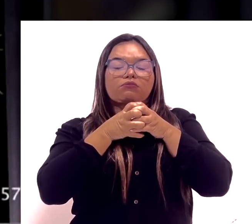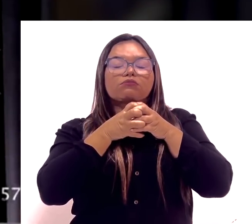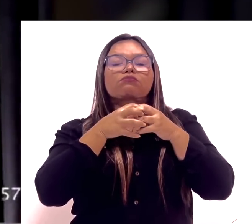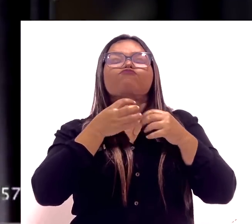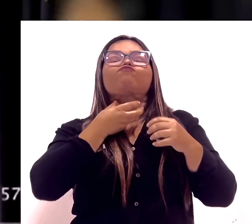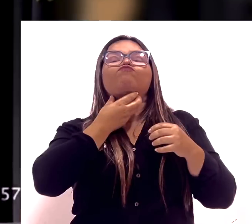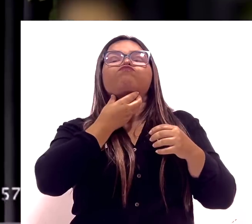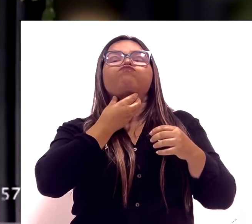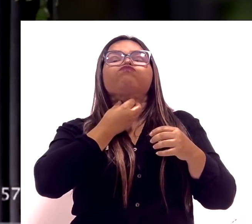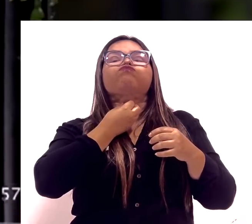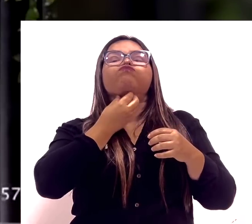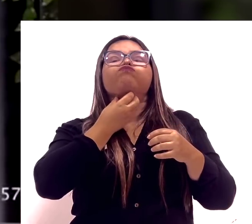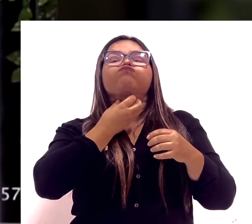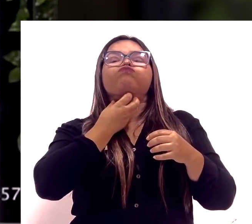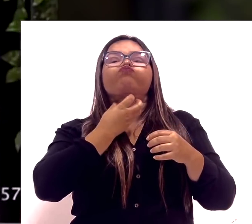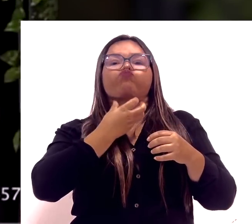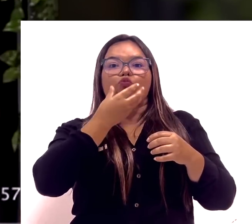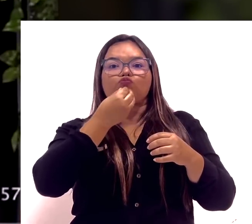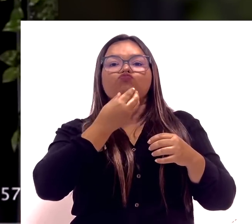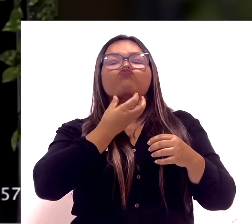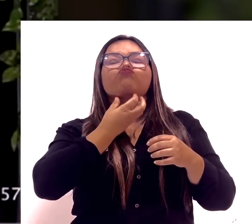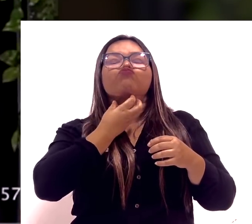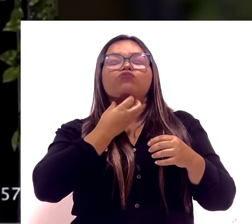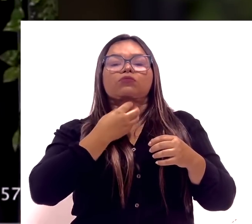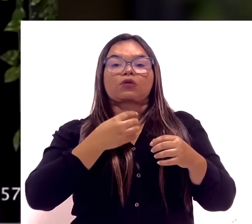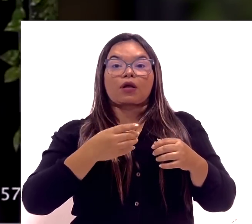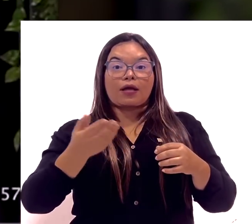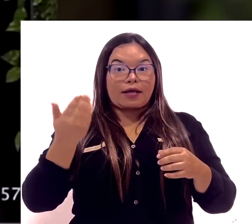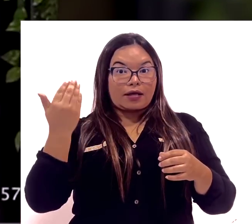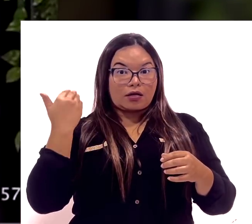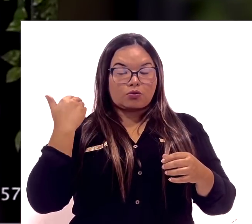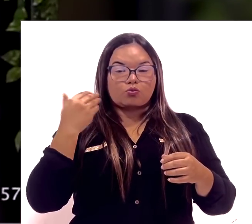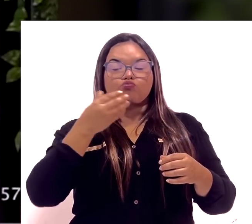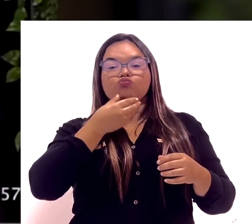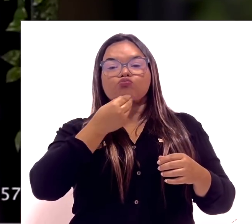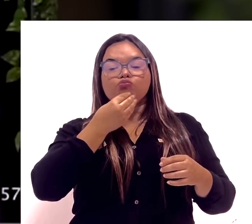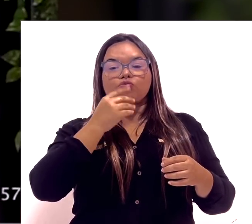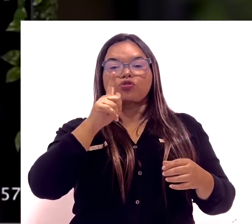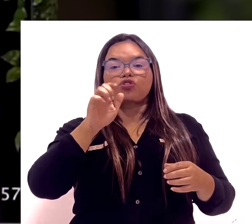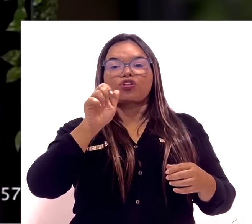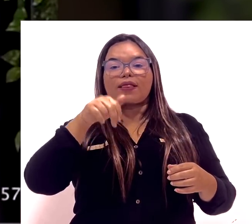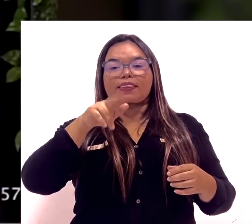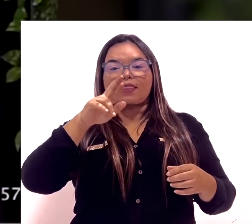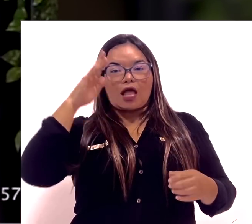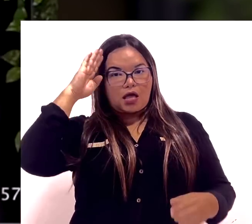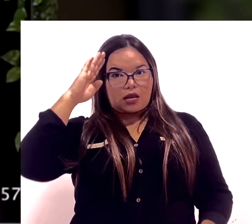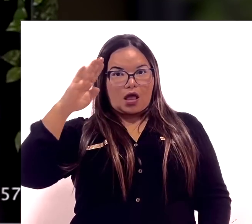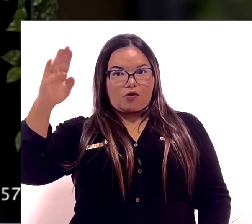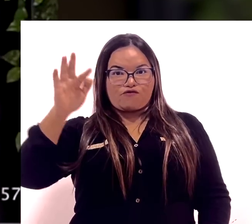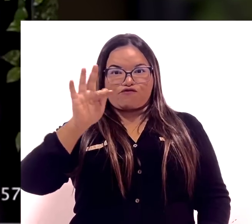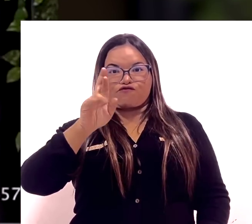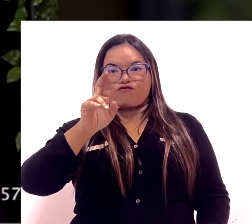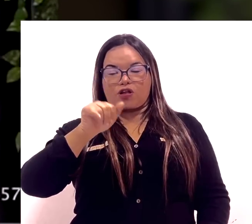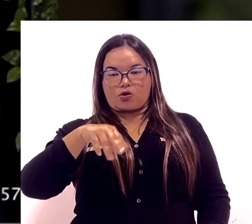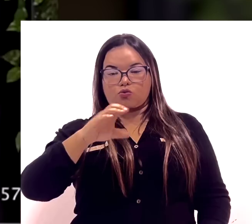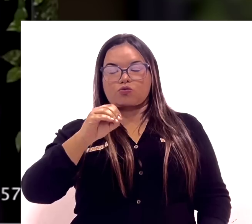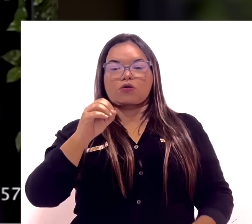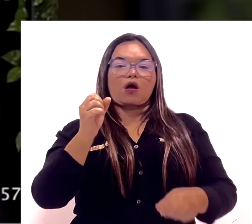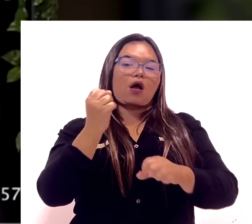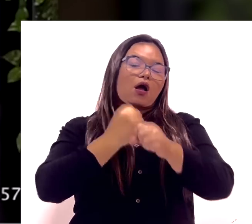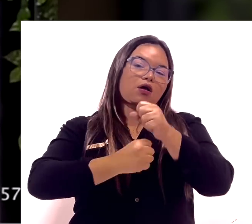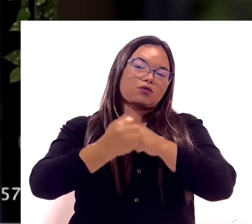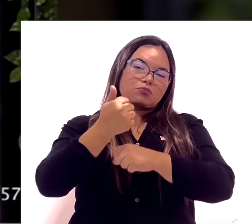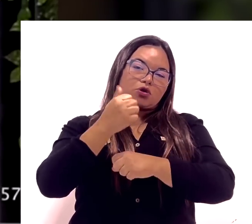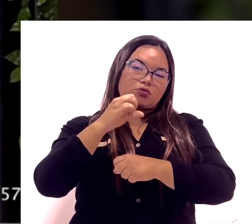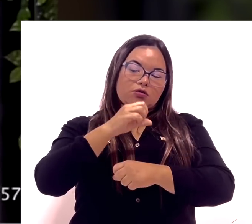Adão. De fato, o general Franco, nos anos 70, na Espanha,